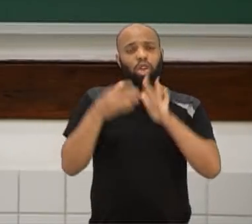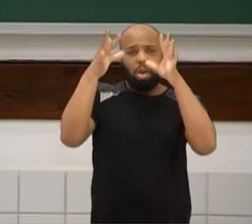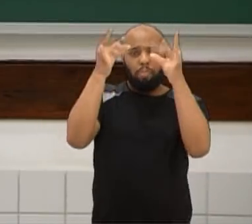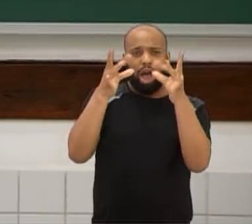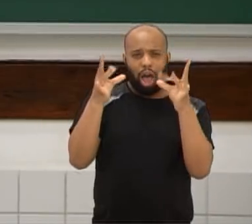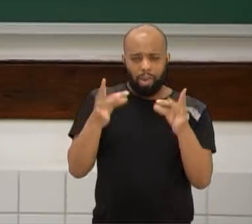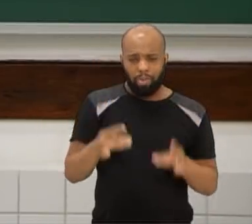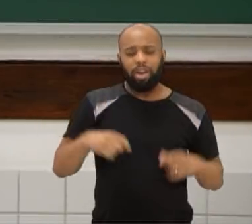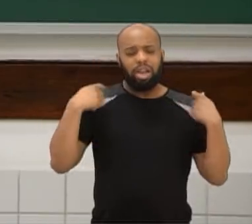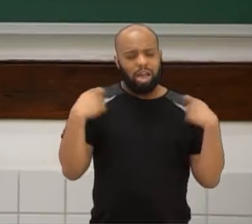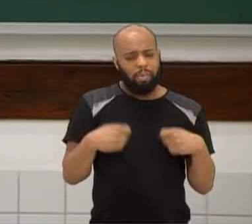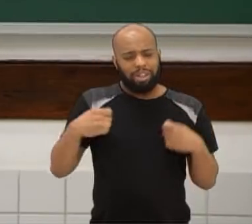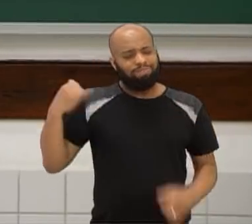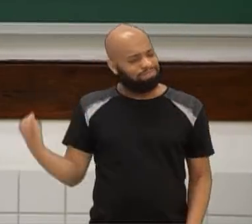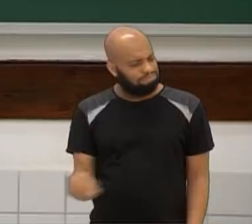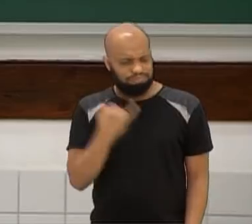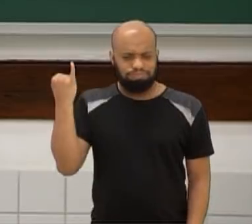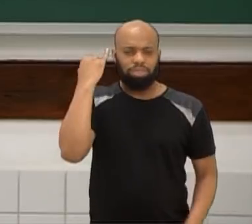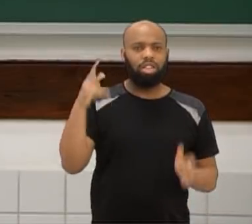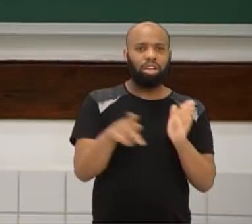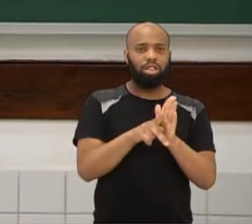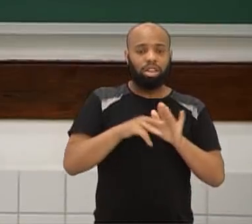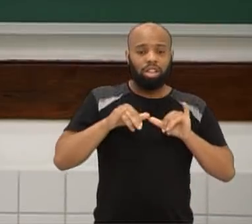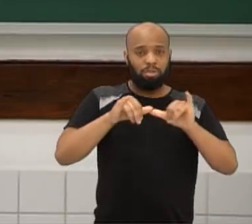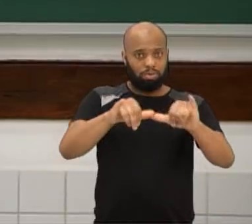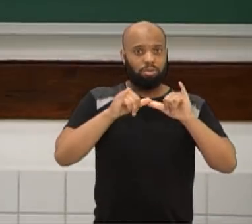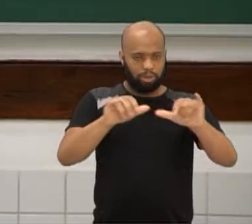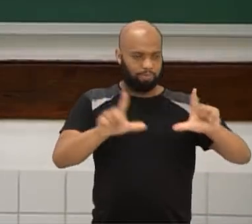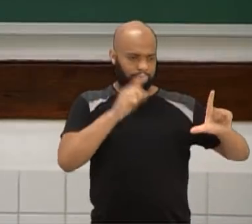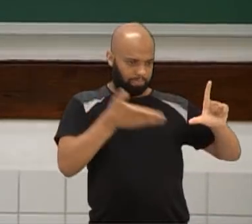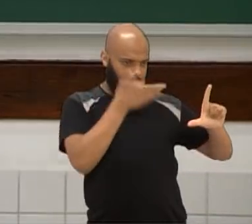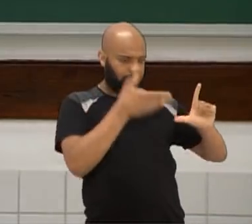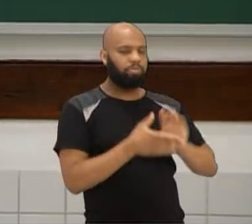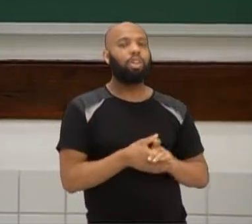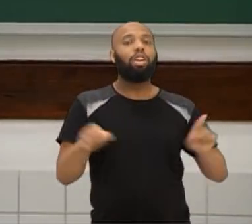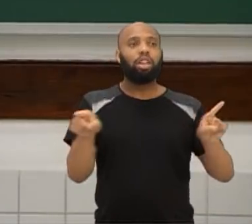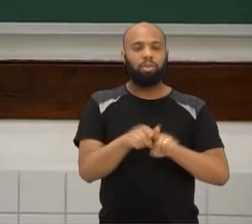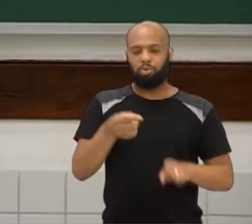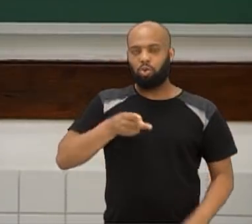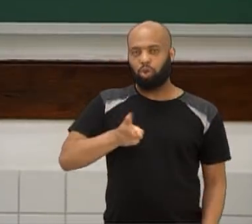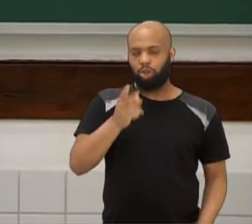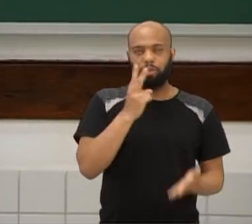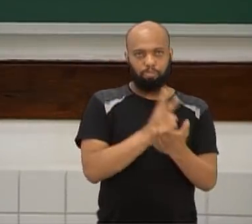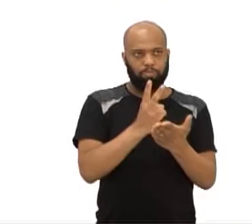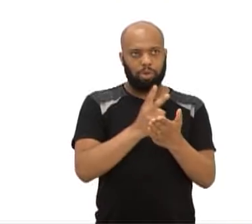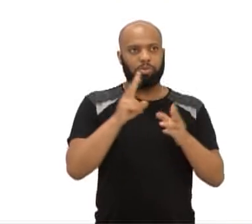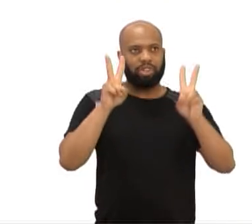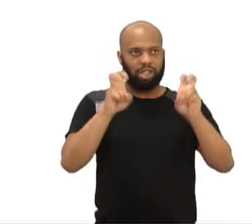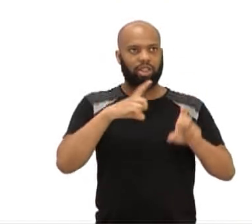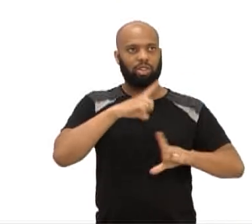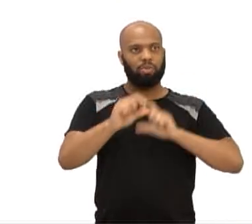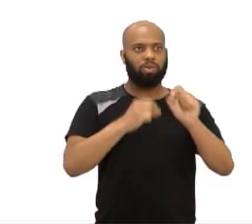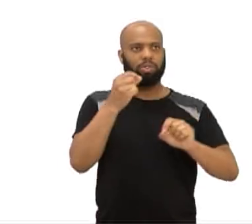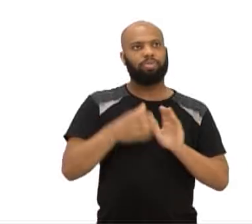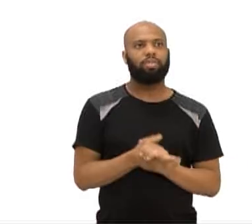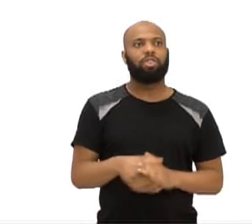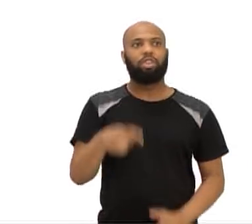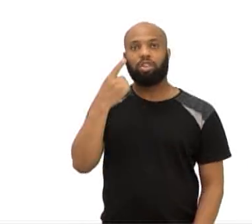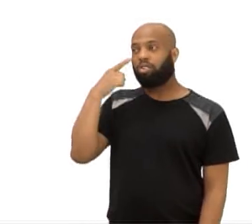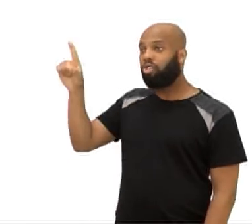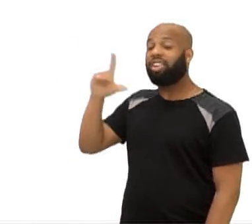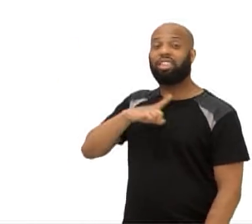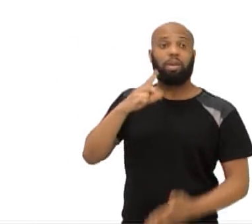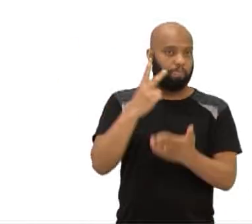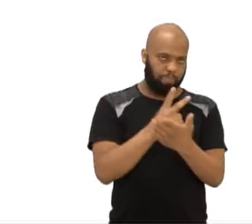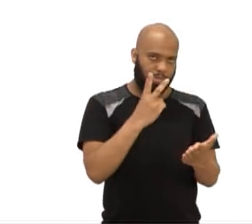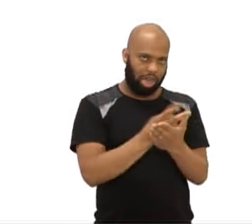descrições são essenciais em um panfleto de supermercado. E continuando com o panfleto, nós temos aquele